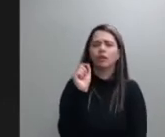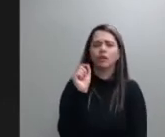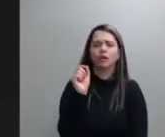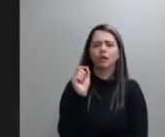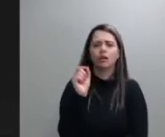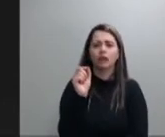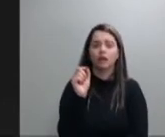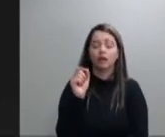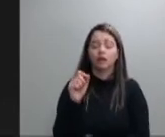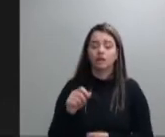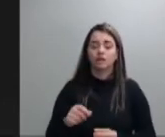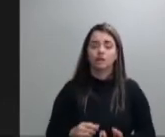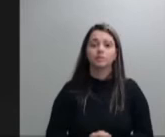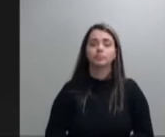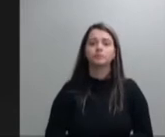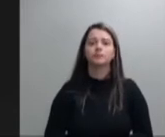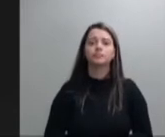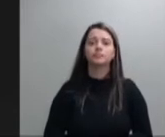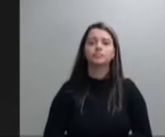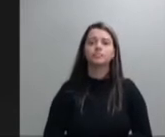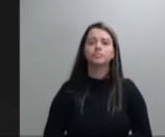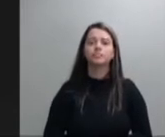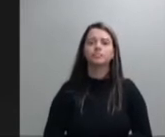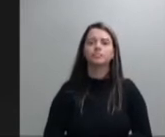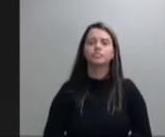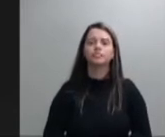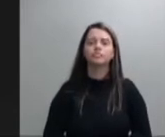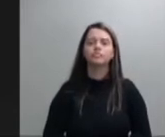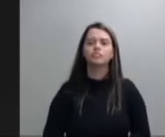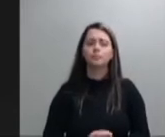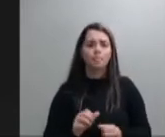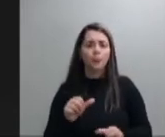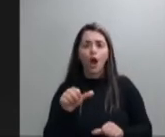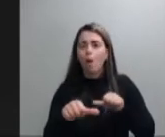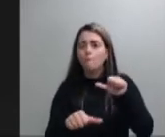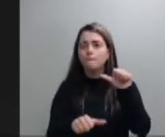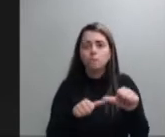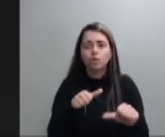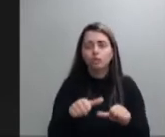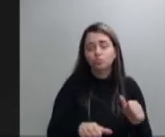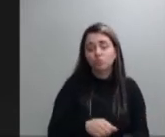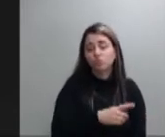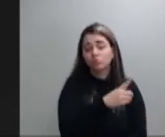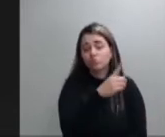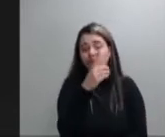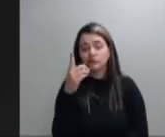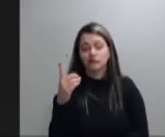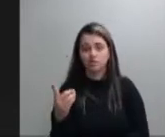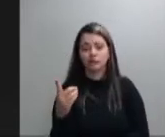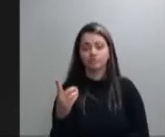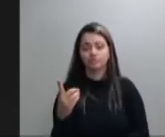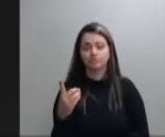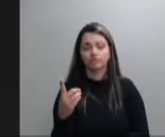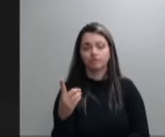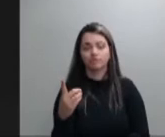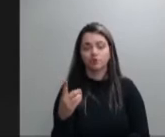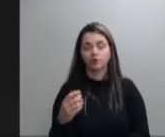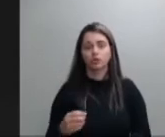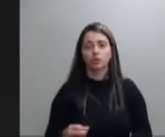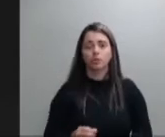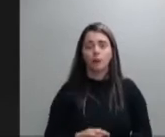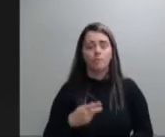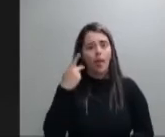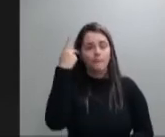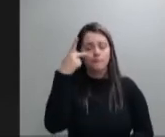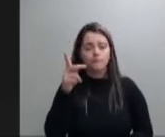que tornou-se em efeito o critério estabelecido no dia 26 de outubro de 2015 estabeleceu novo critério determinando que para a